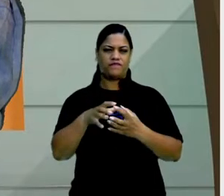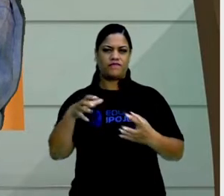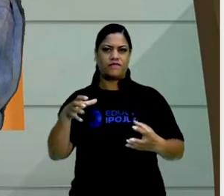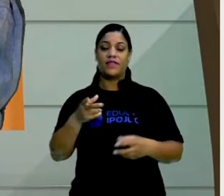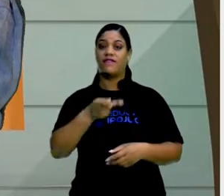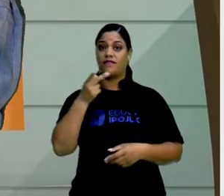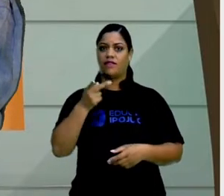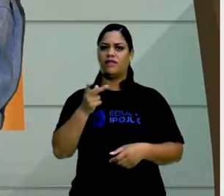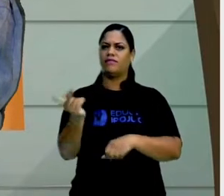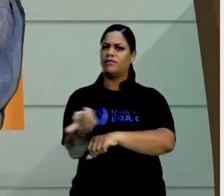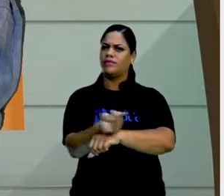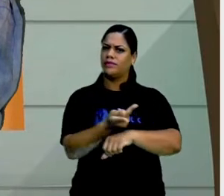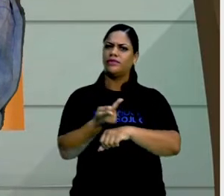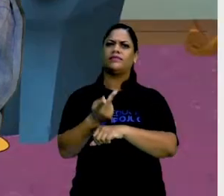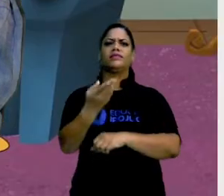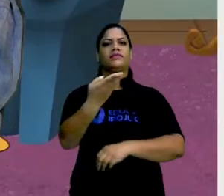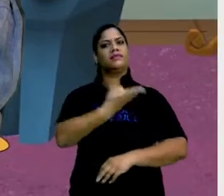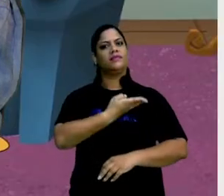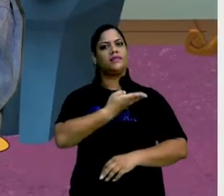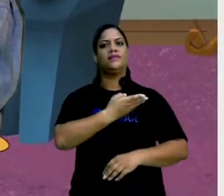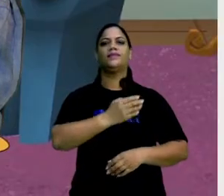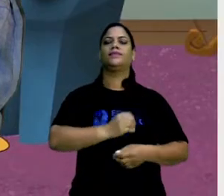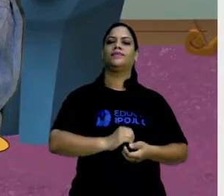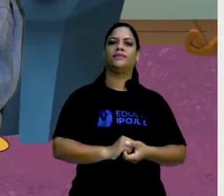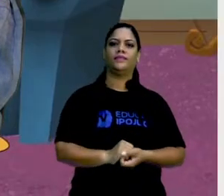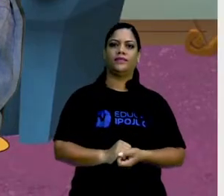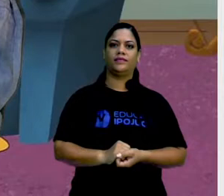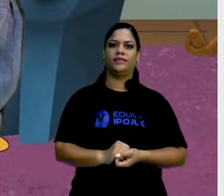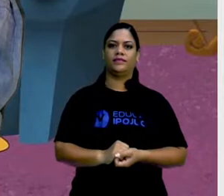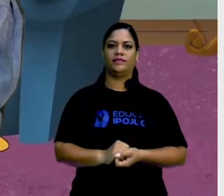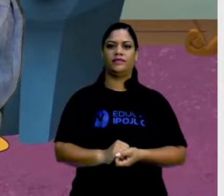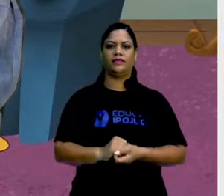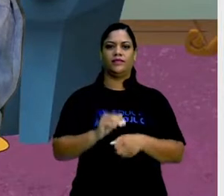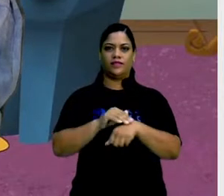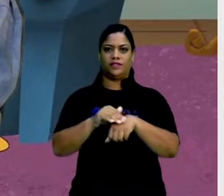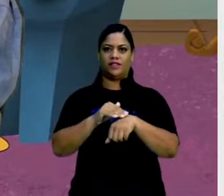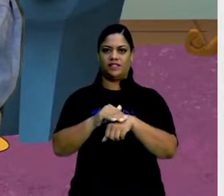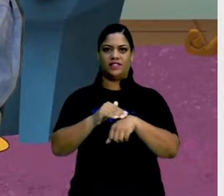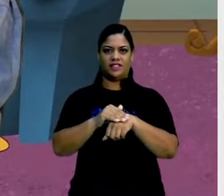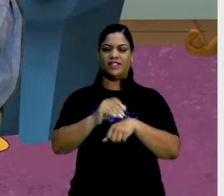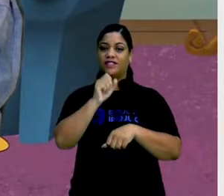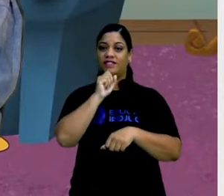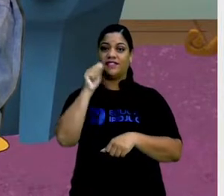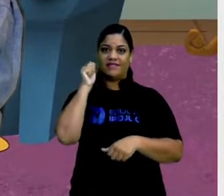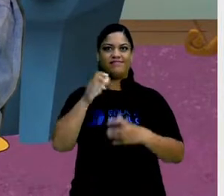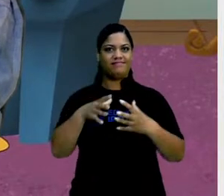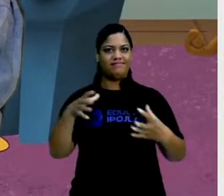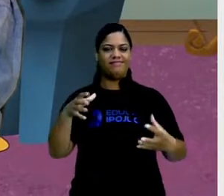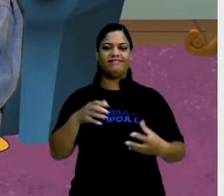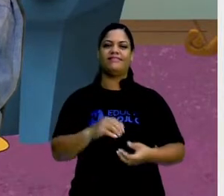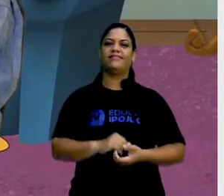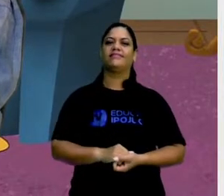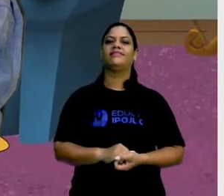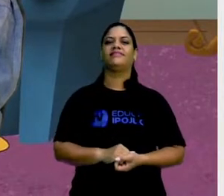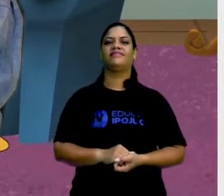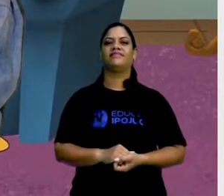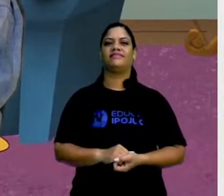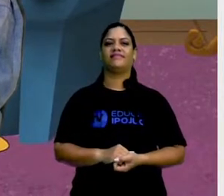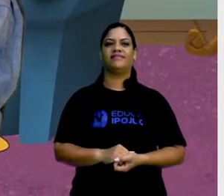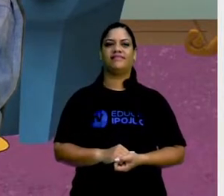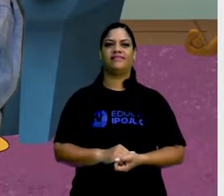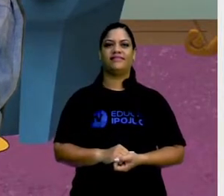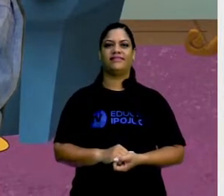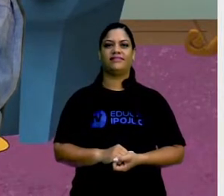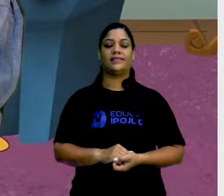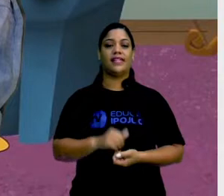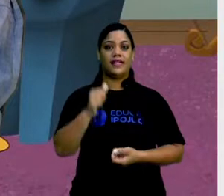disse que ia procurar o seu amigo. Olha ela conversando com a avó dela. A vovó deu